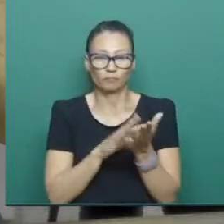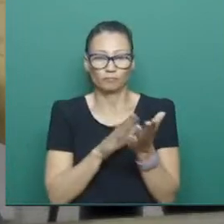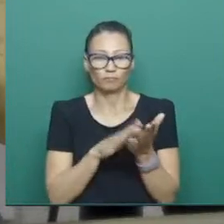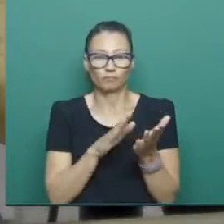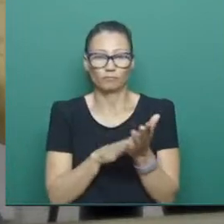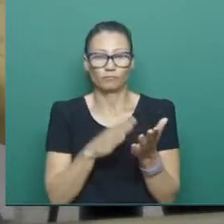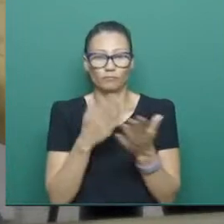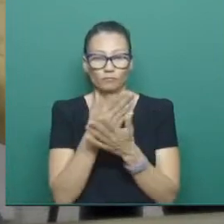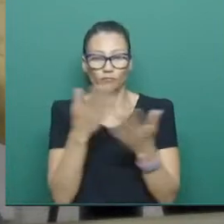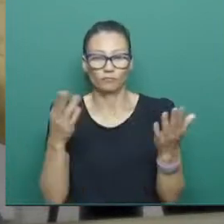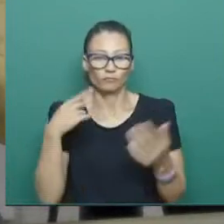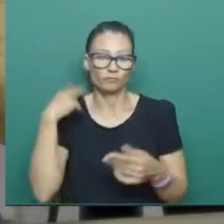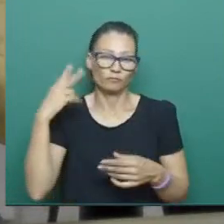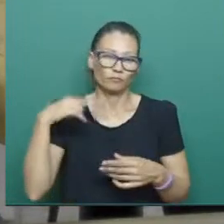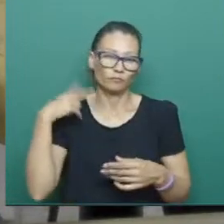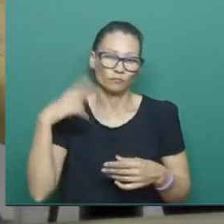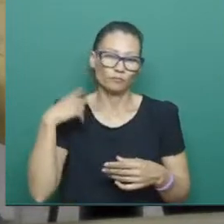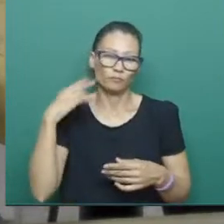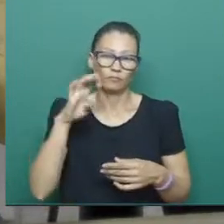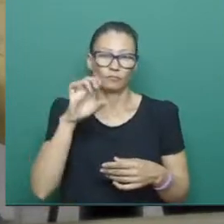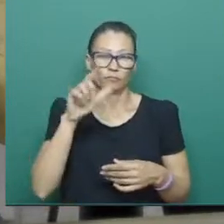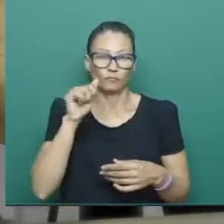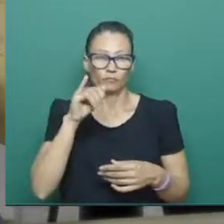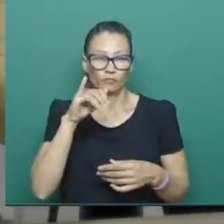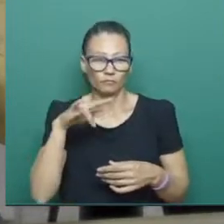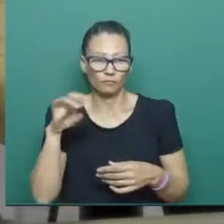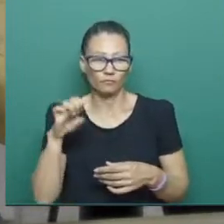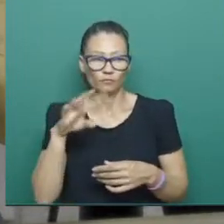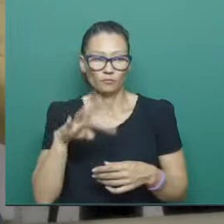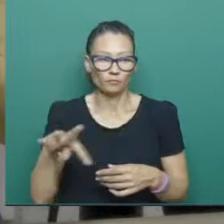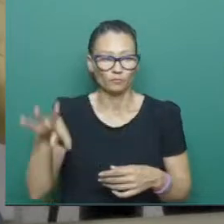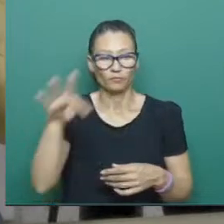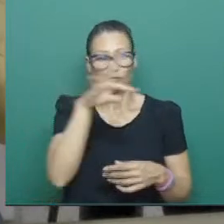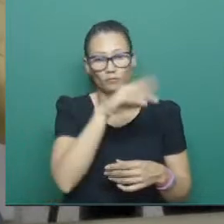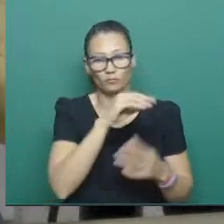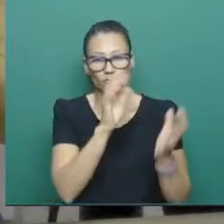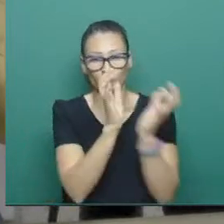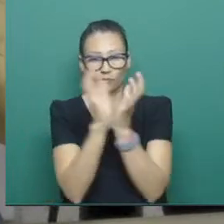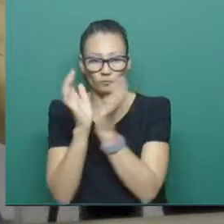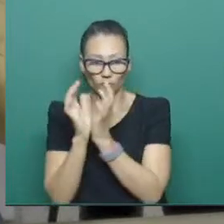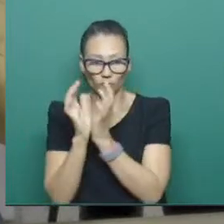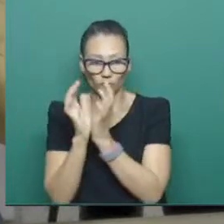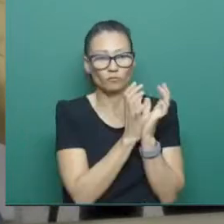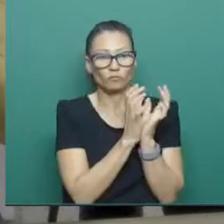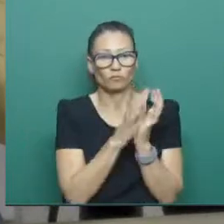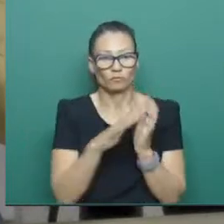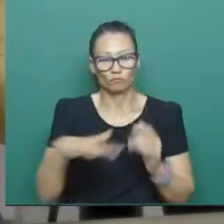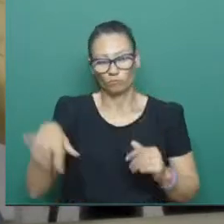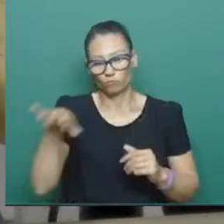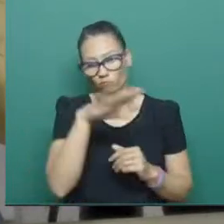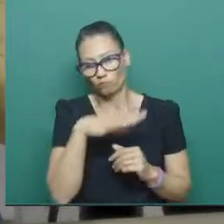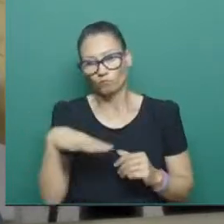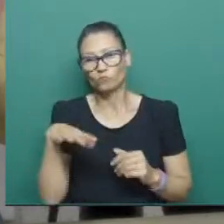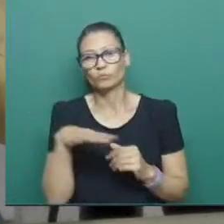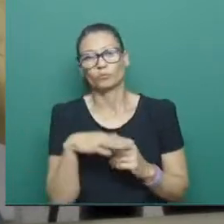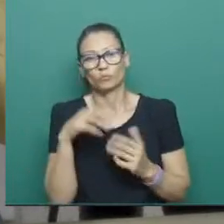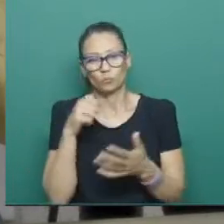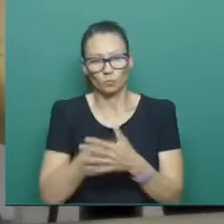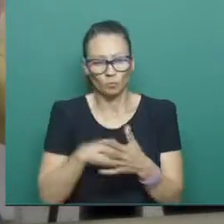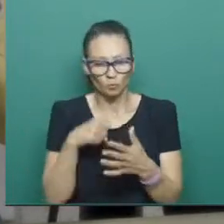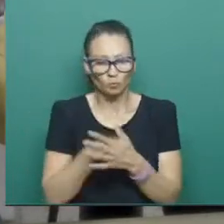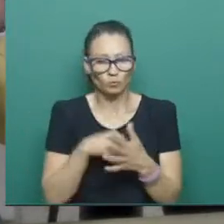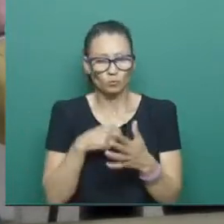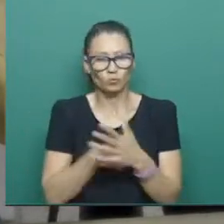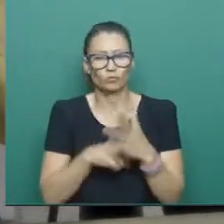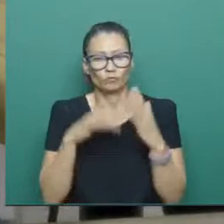vereadora Elaine Mineiro e também para toda a mandata coletiva do Quilombo Periférico, que não está nessa luta de agora, já tem,